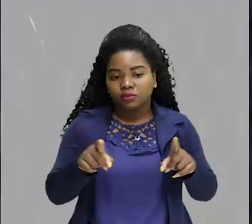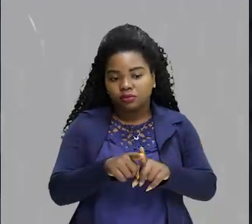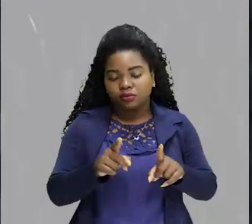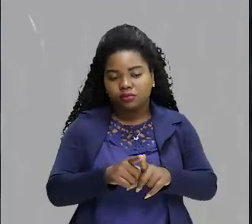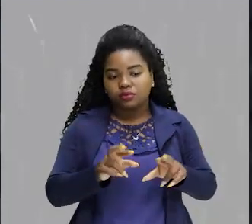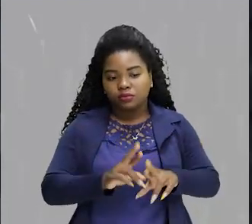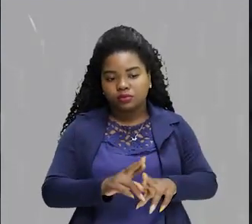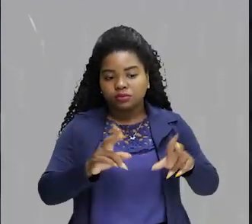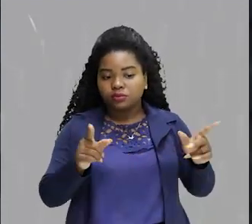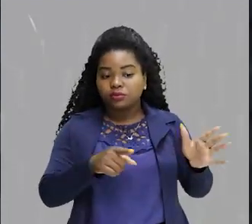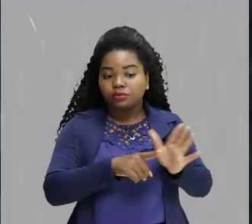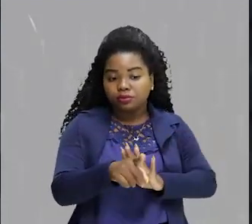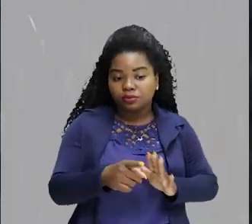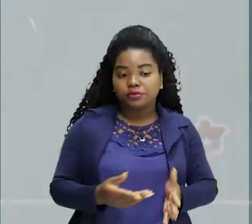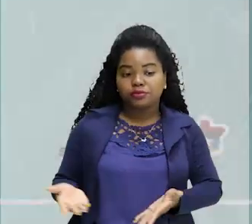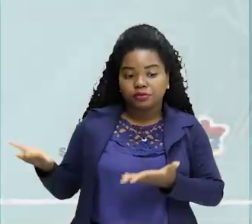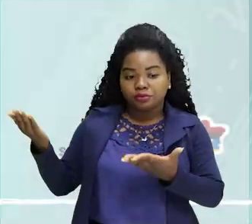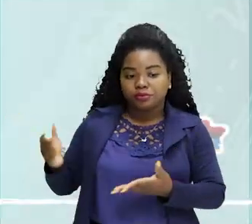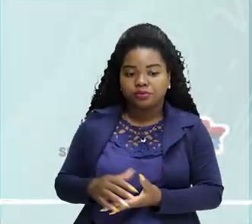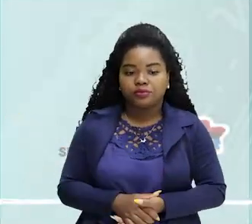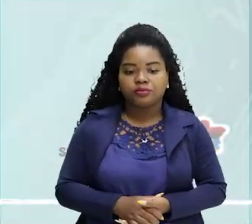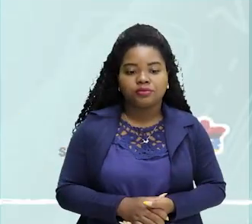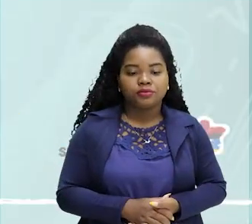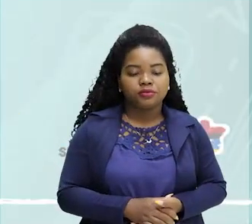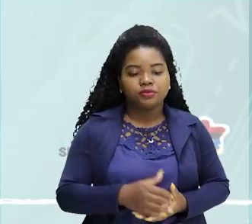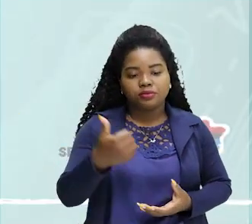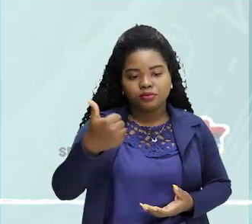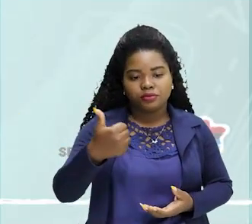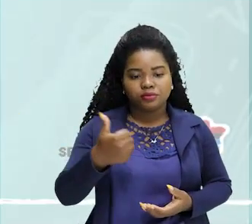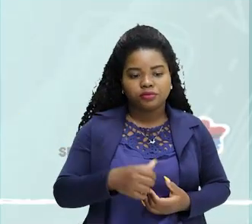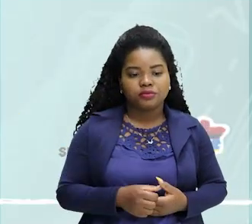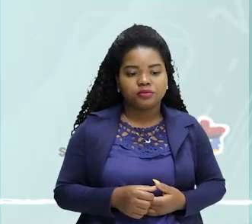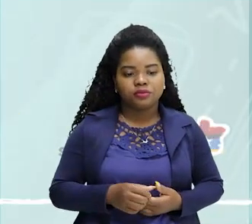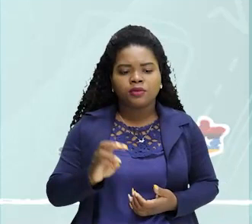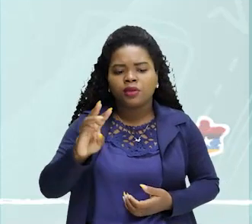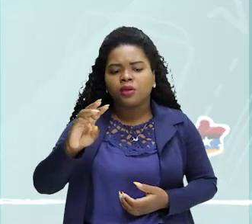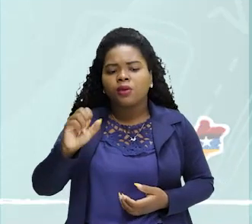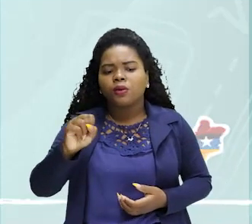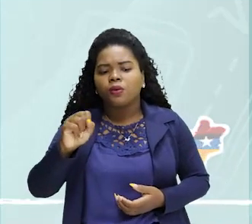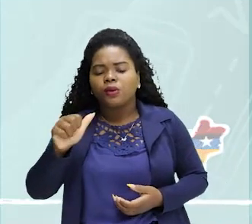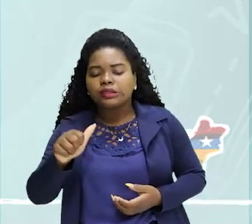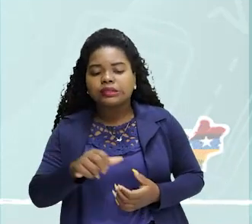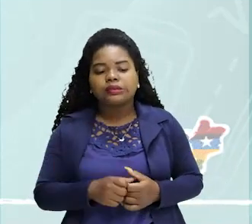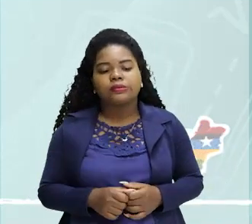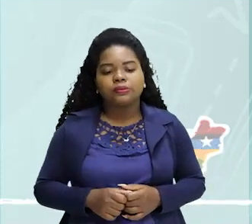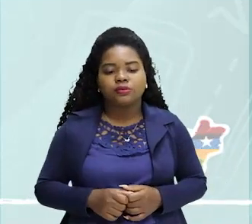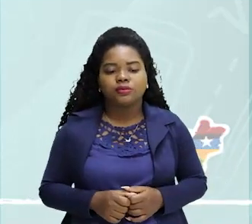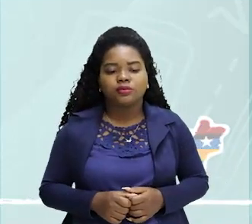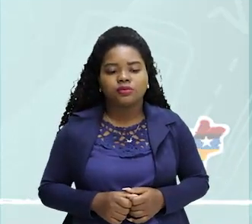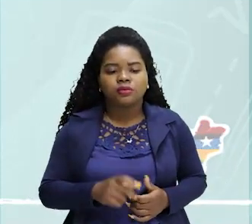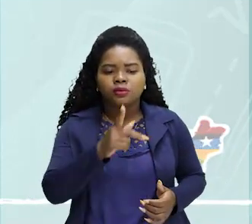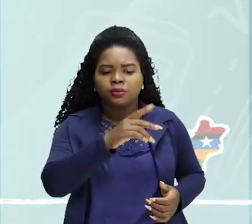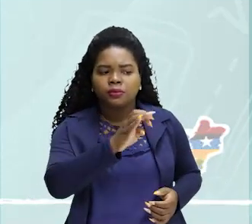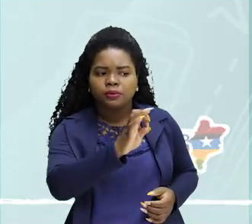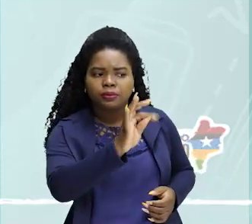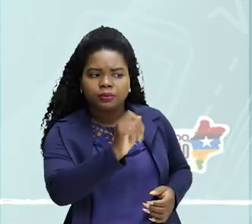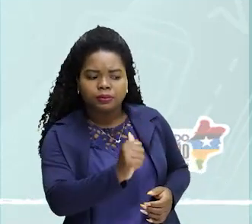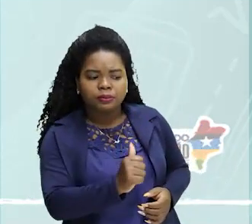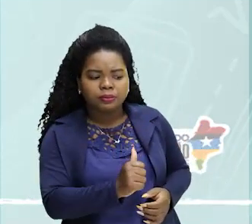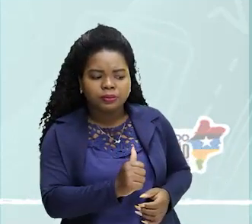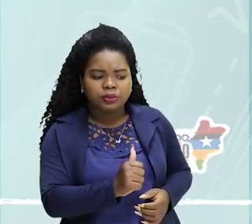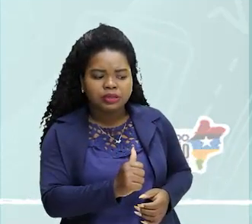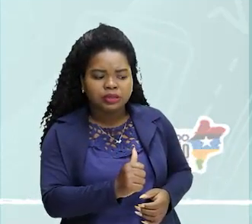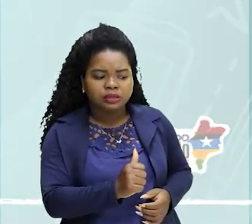diferença na pergunta, olha. Com o verbo to be, was Peter at school yesterday? O Peter estava ou o